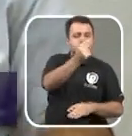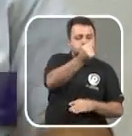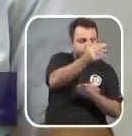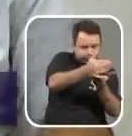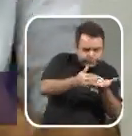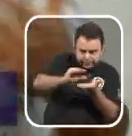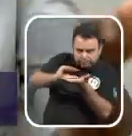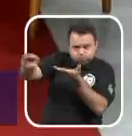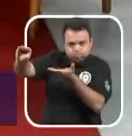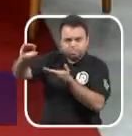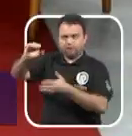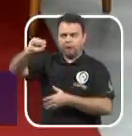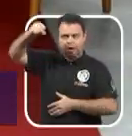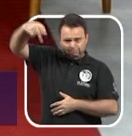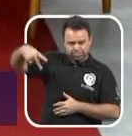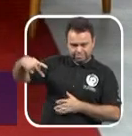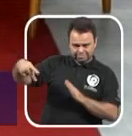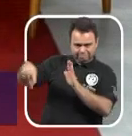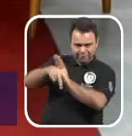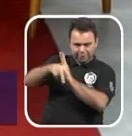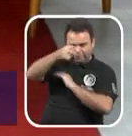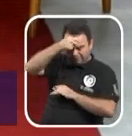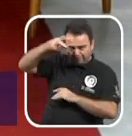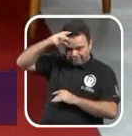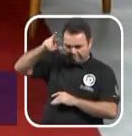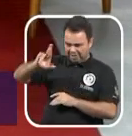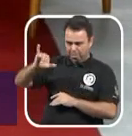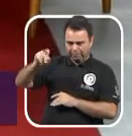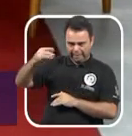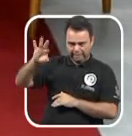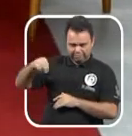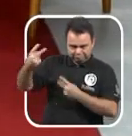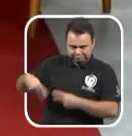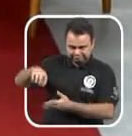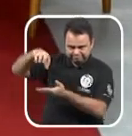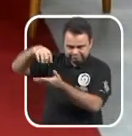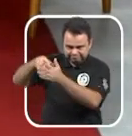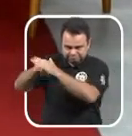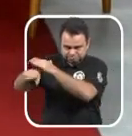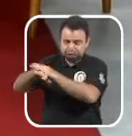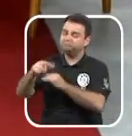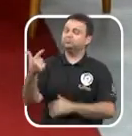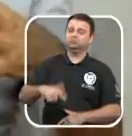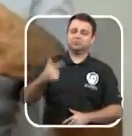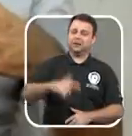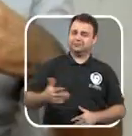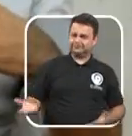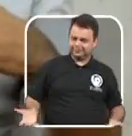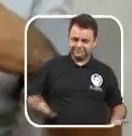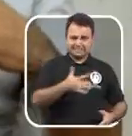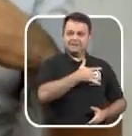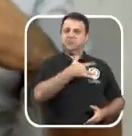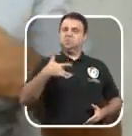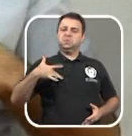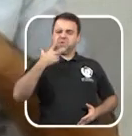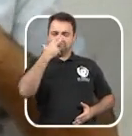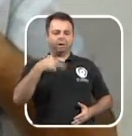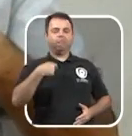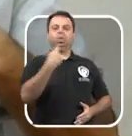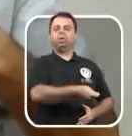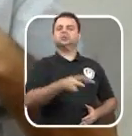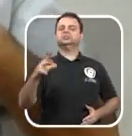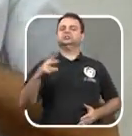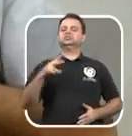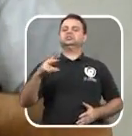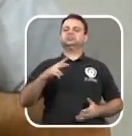Prev. Onde nós vamos parar com isso? Ou seja, é a privatização da saúde. Então, além desse problema orçamentário administrativo, aí tem um problema